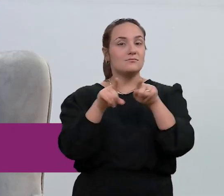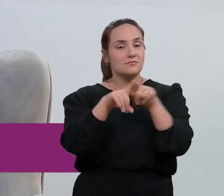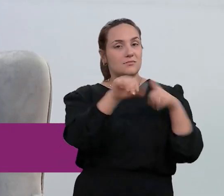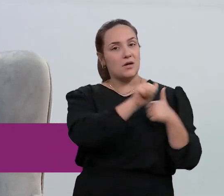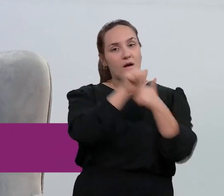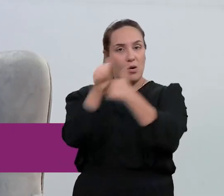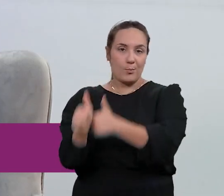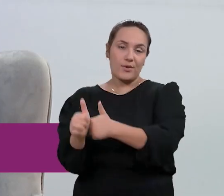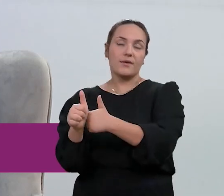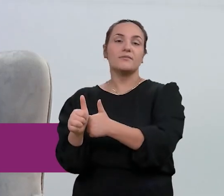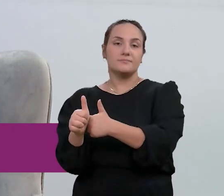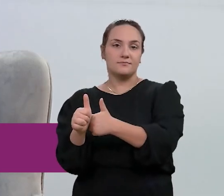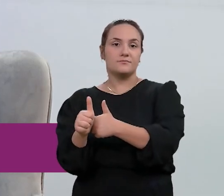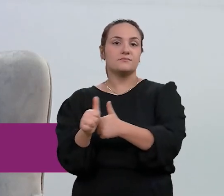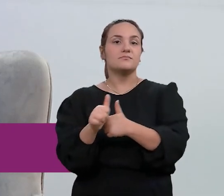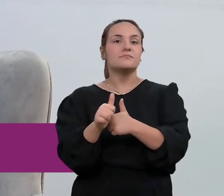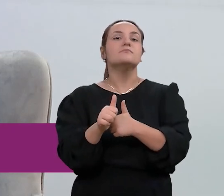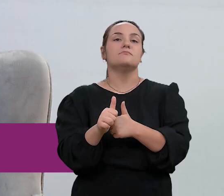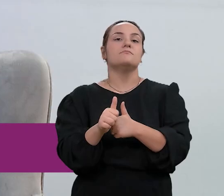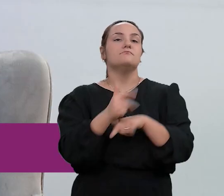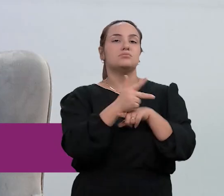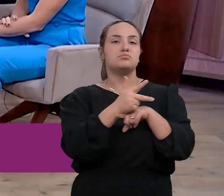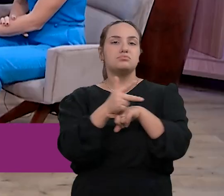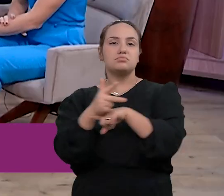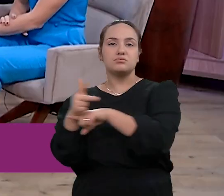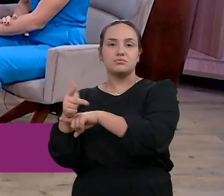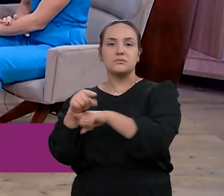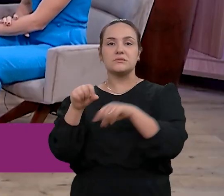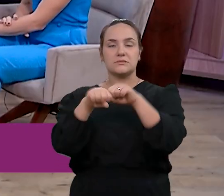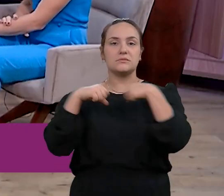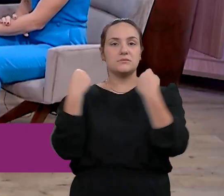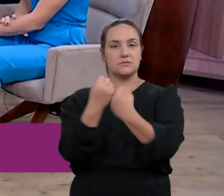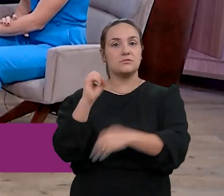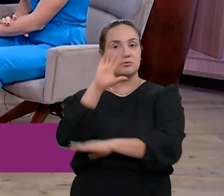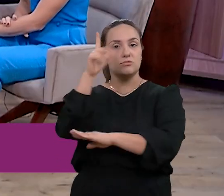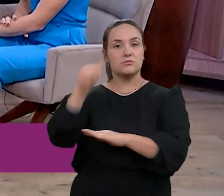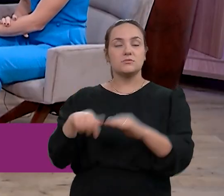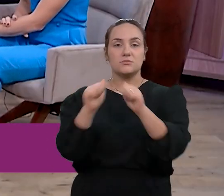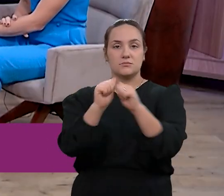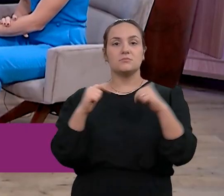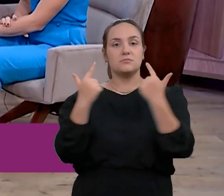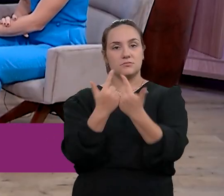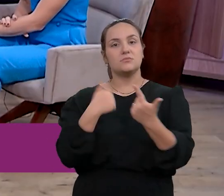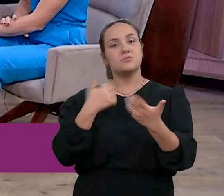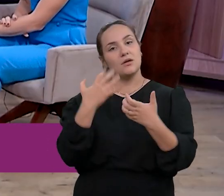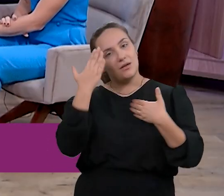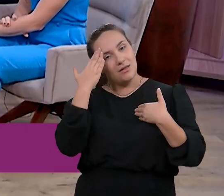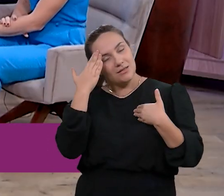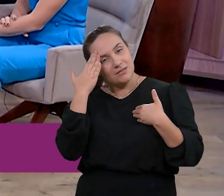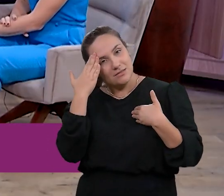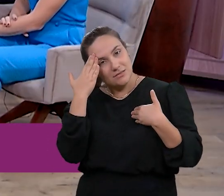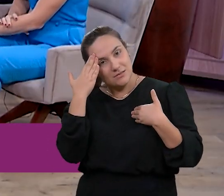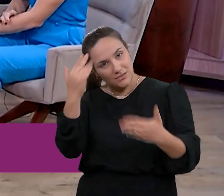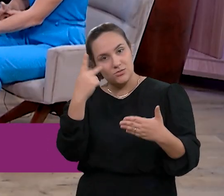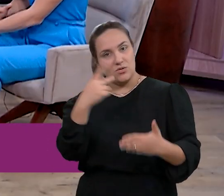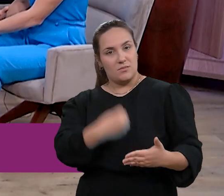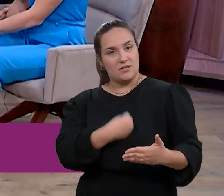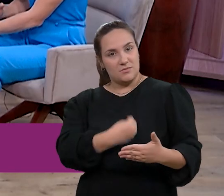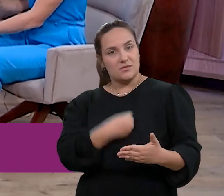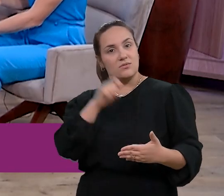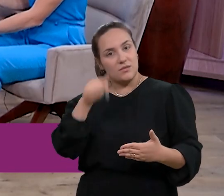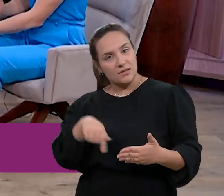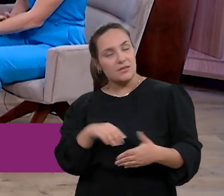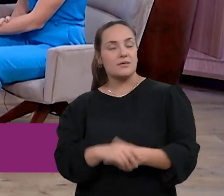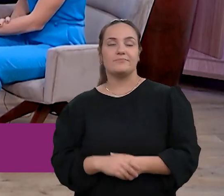gravação desse seminário realizado aqui na alemes quero te agradecer muito pela sua participação aqui com a gente viu Milton é foi um tempo